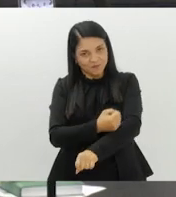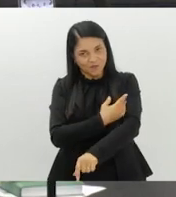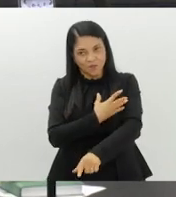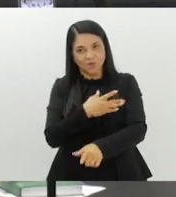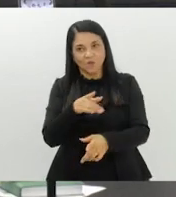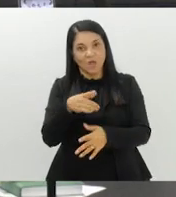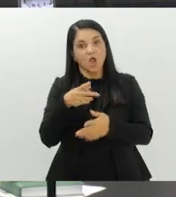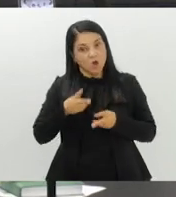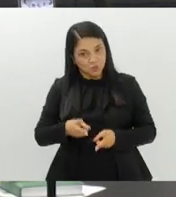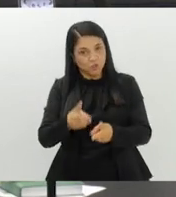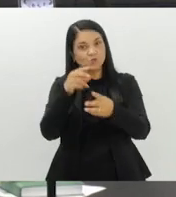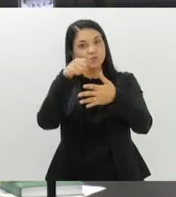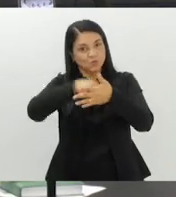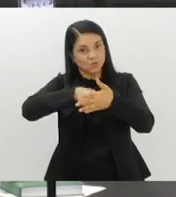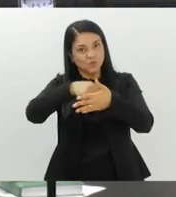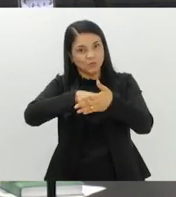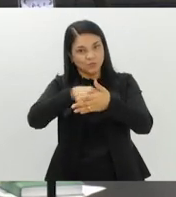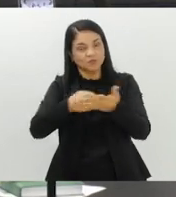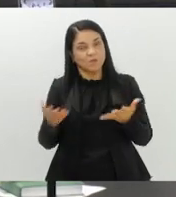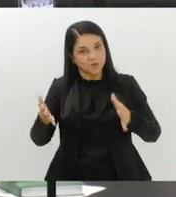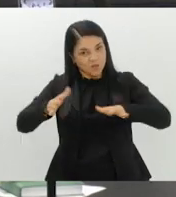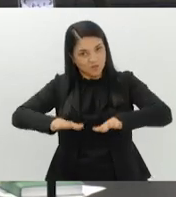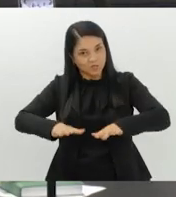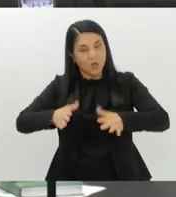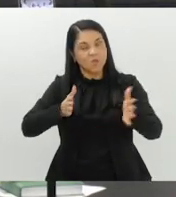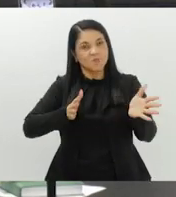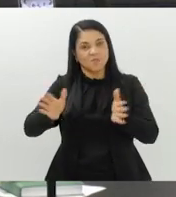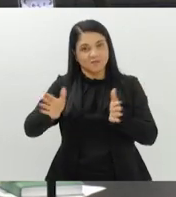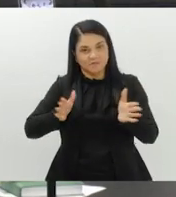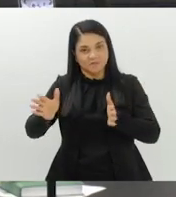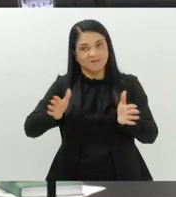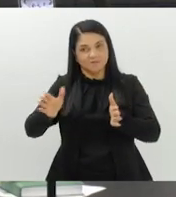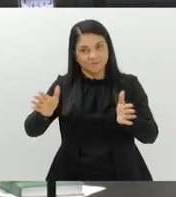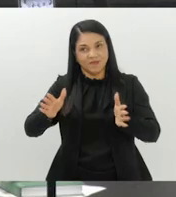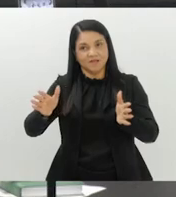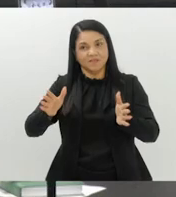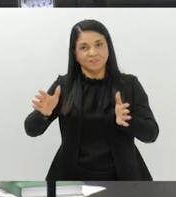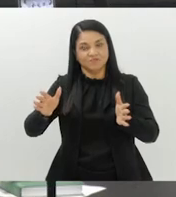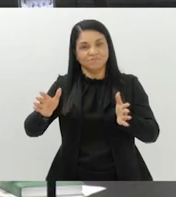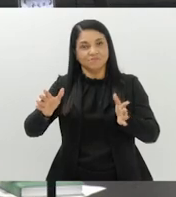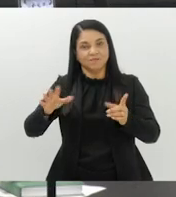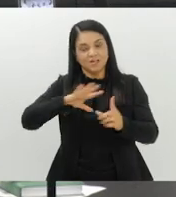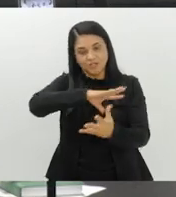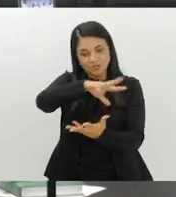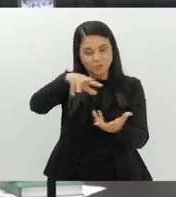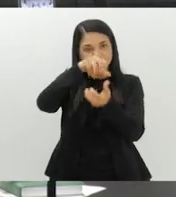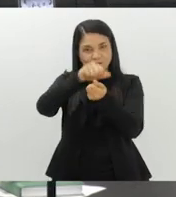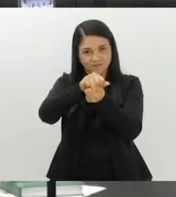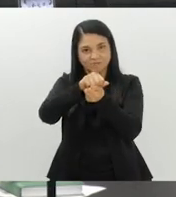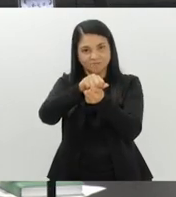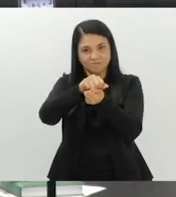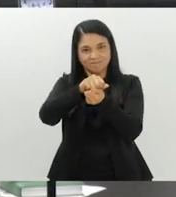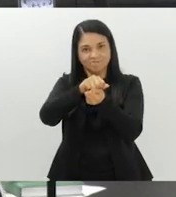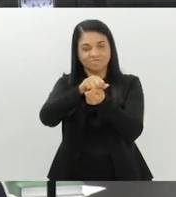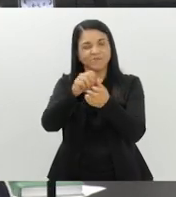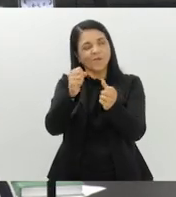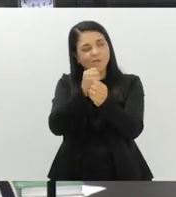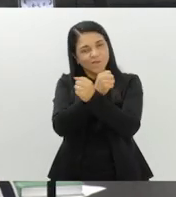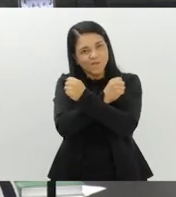não a luta pela inclusão, pela acessibilidade e pela sustentabilidade. Um